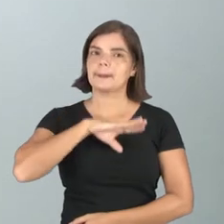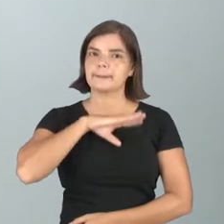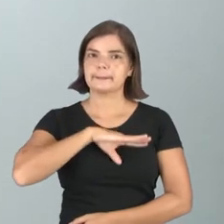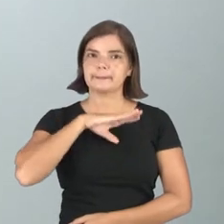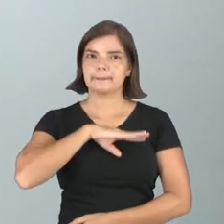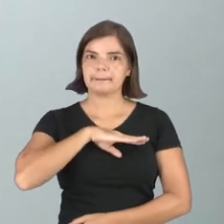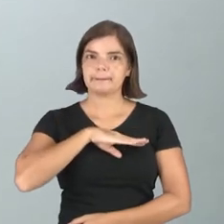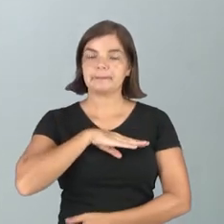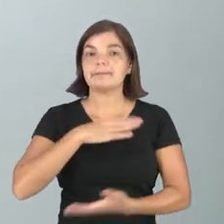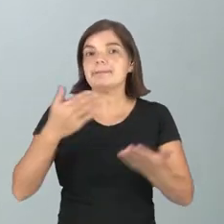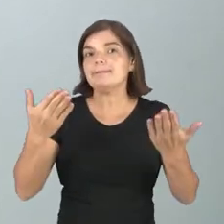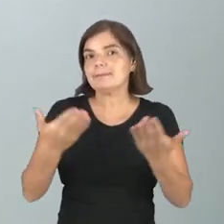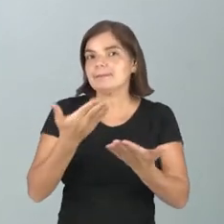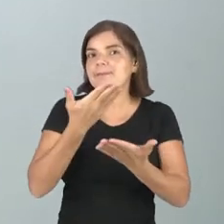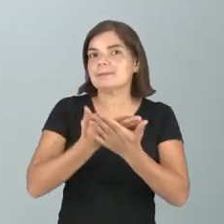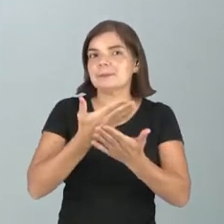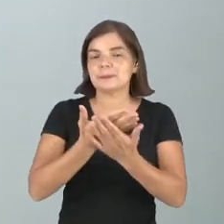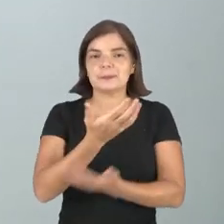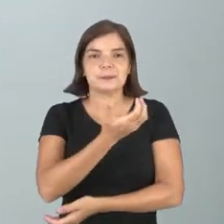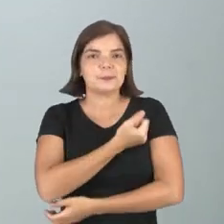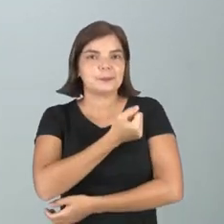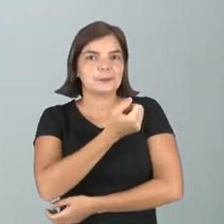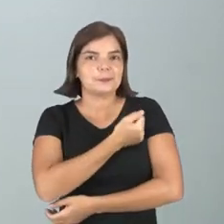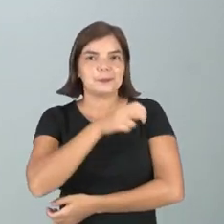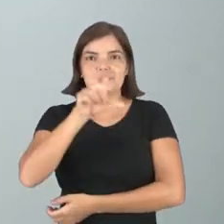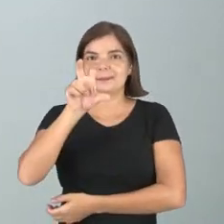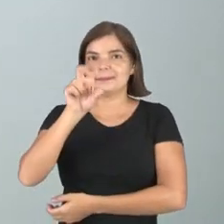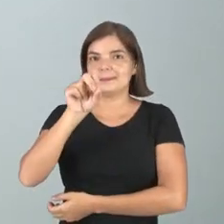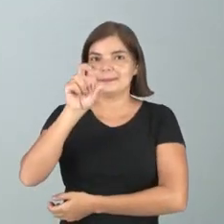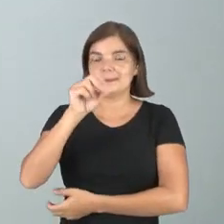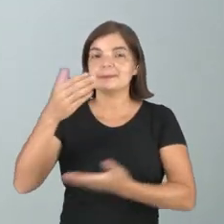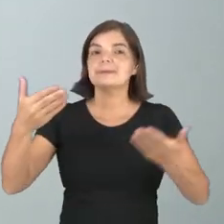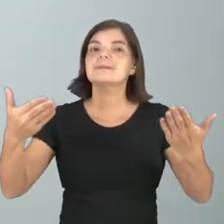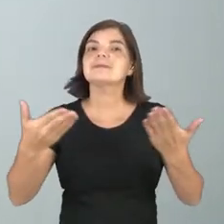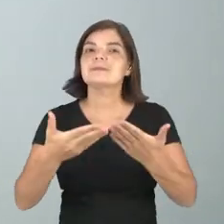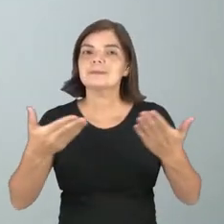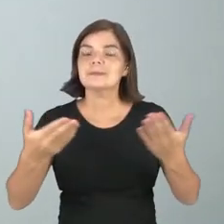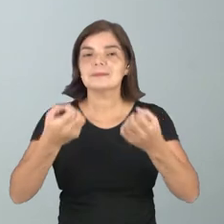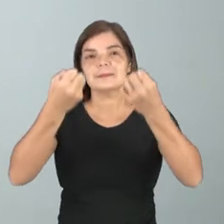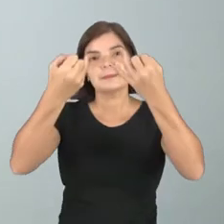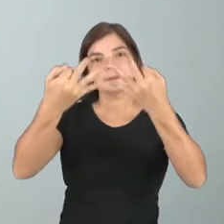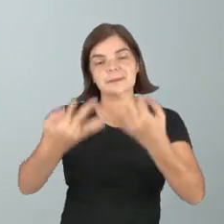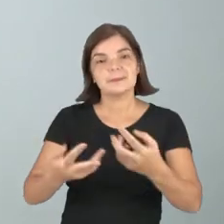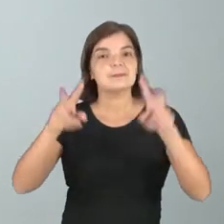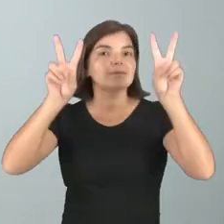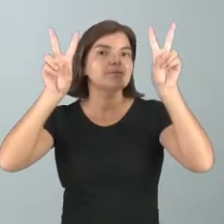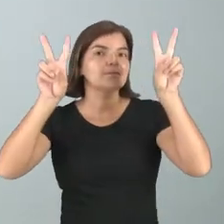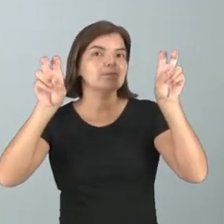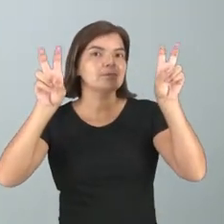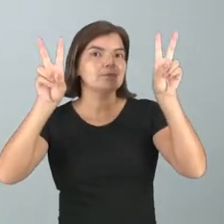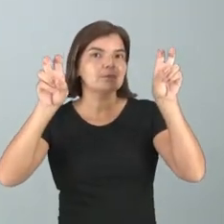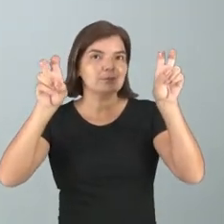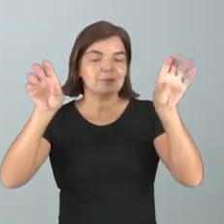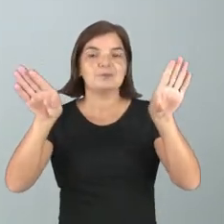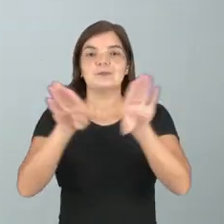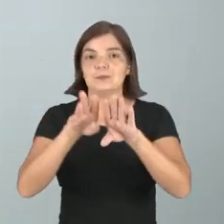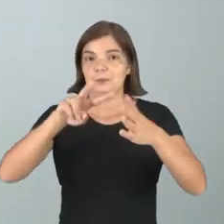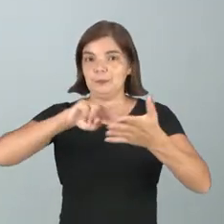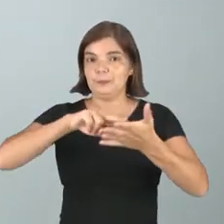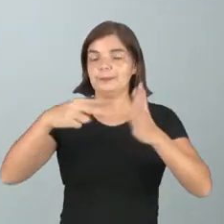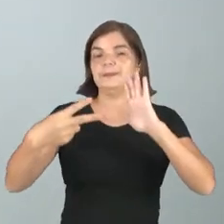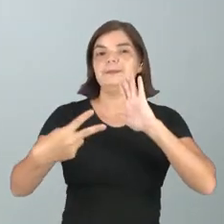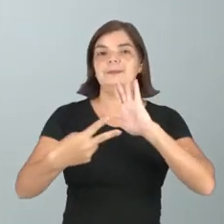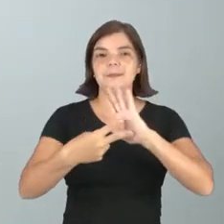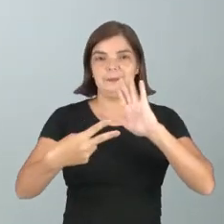língua portuguesa. Esta é a nossa aula número 50 e hoje vamos falar sobre os efeitos de